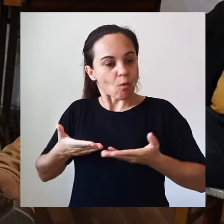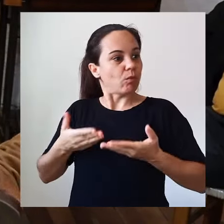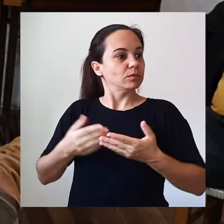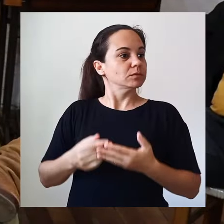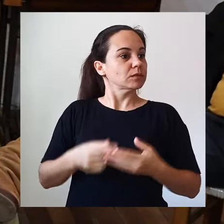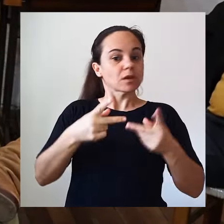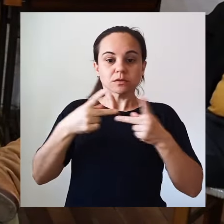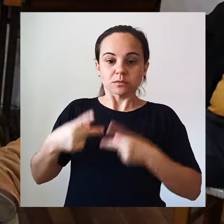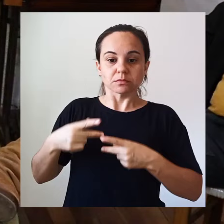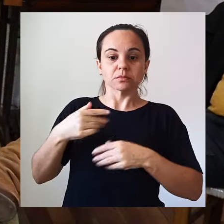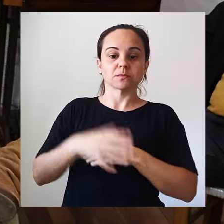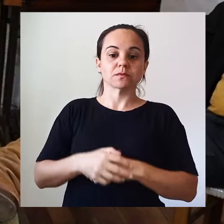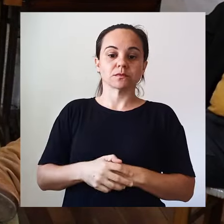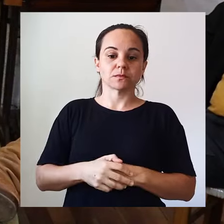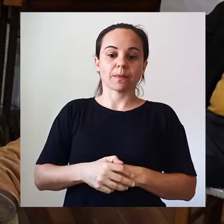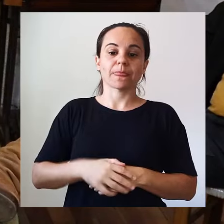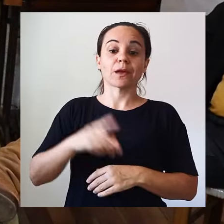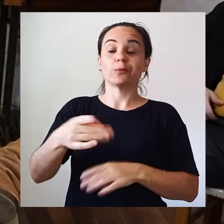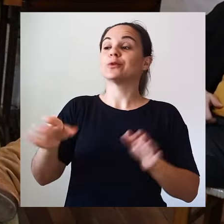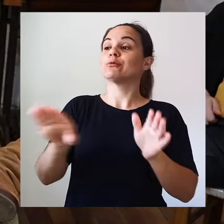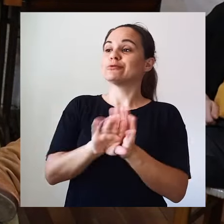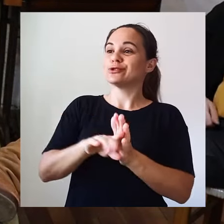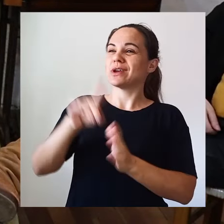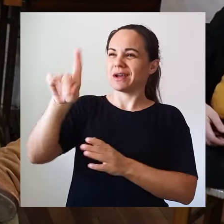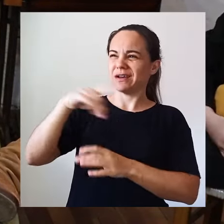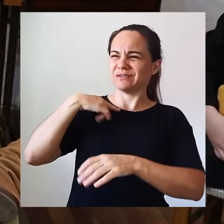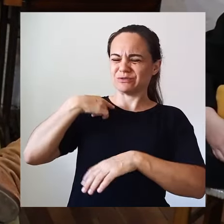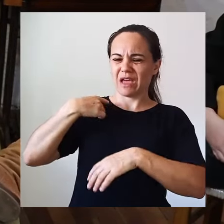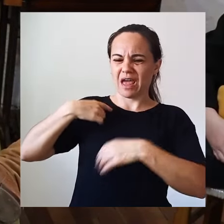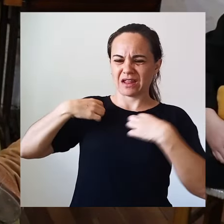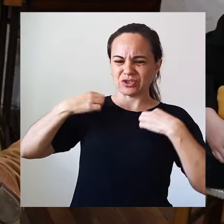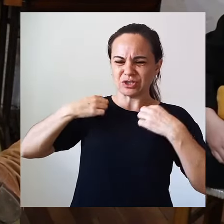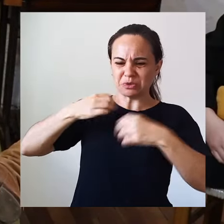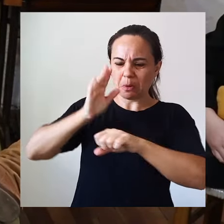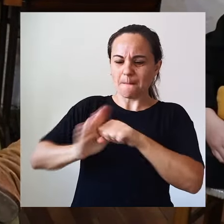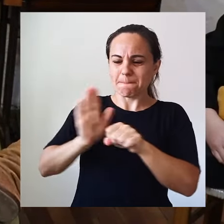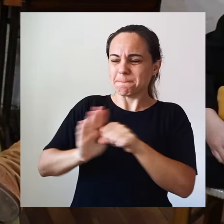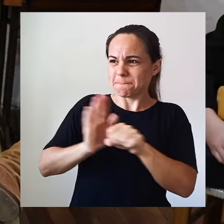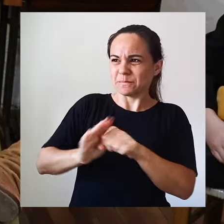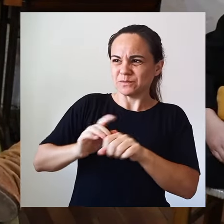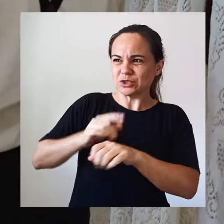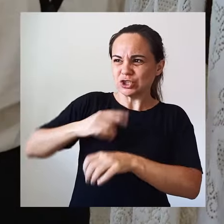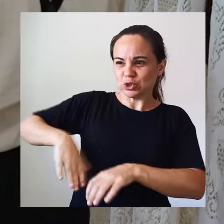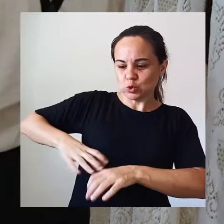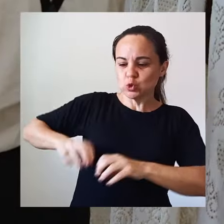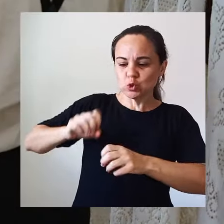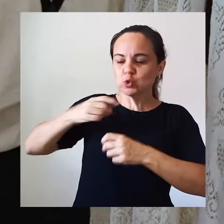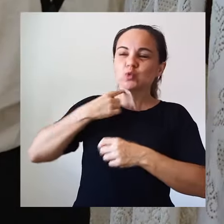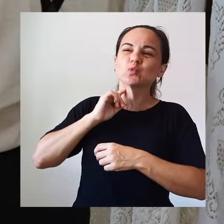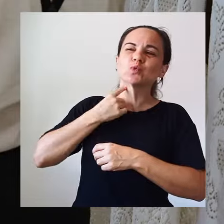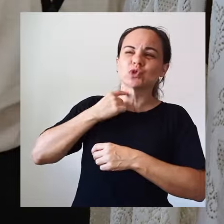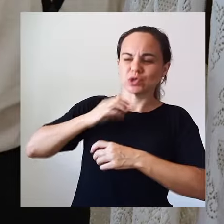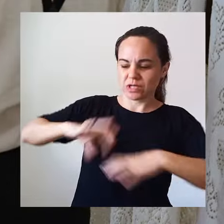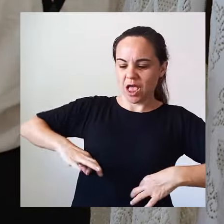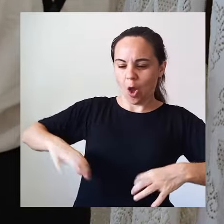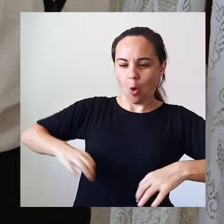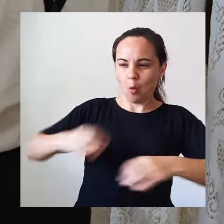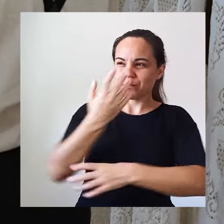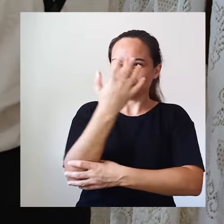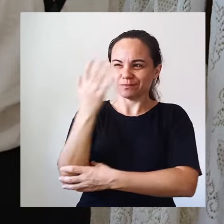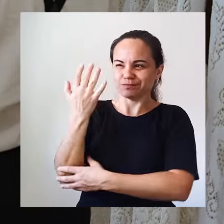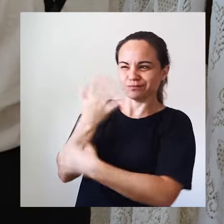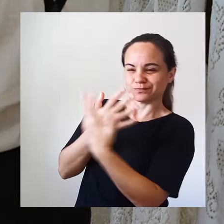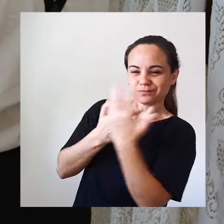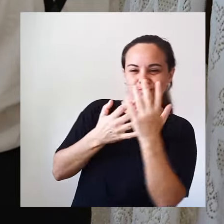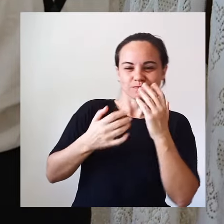ela tava tirando os picão dos slack. Ela vem com as roças talhando, ó. Aquela ali é fora, não? Sim. A Genesi é uma